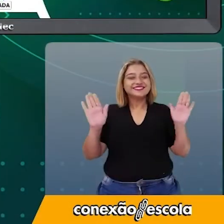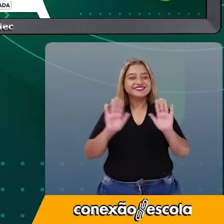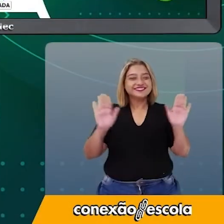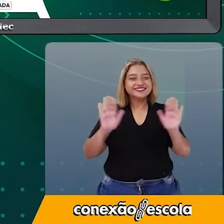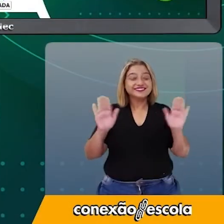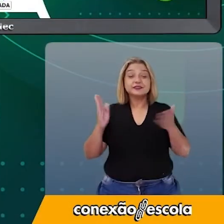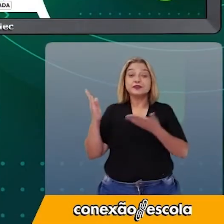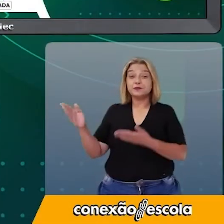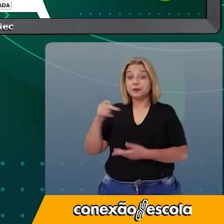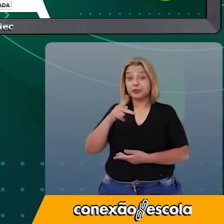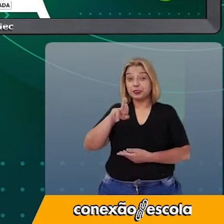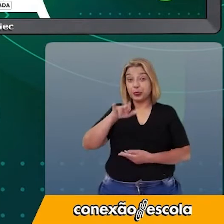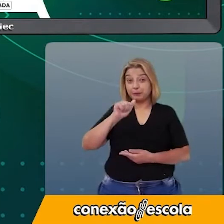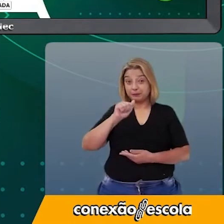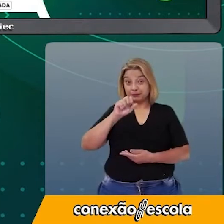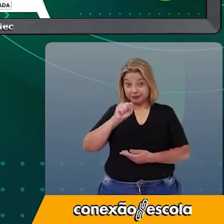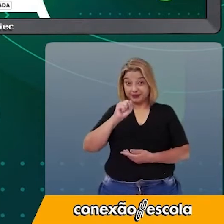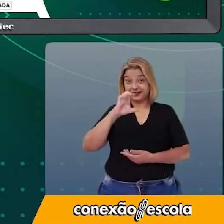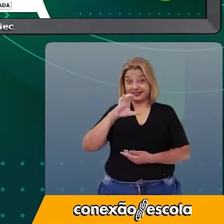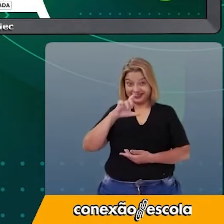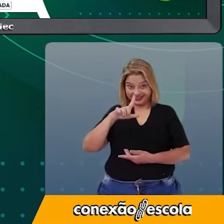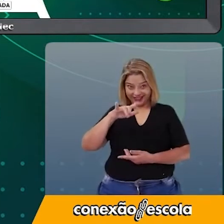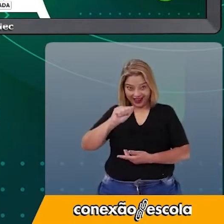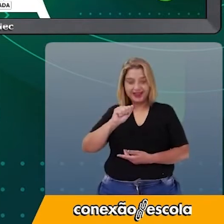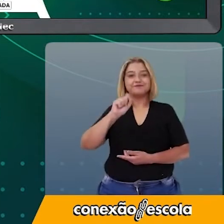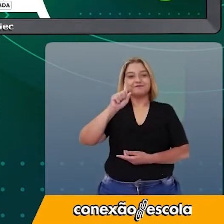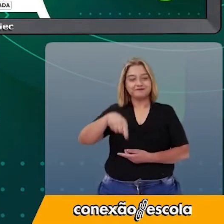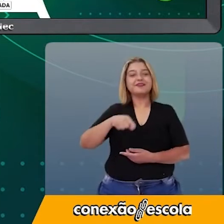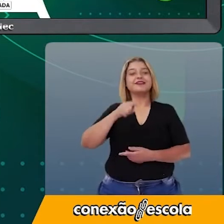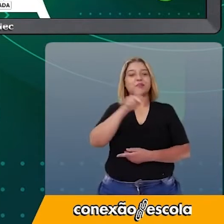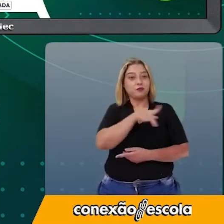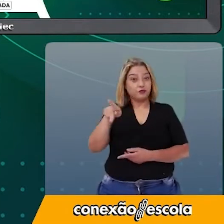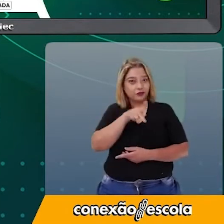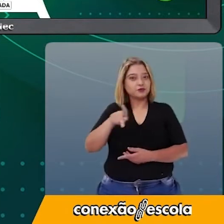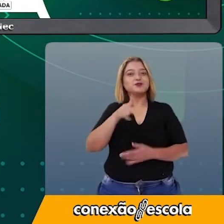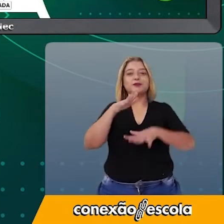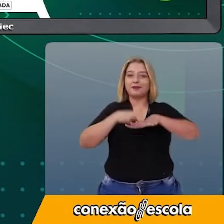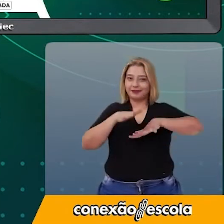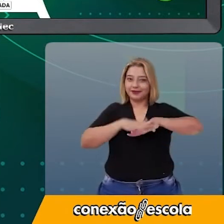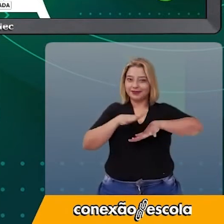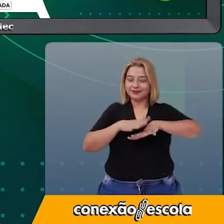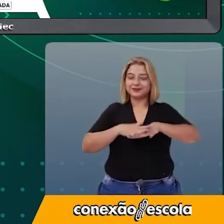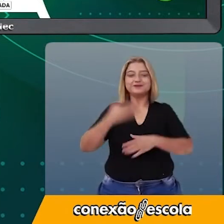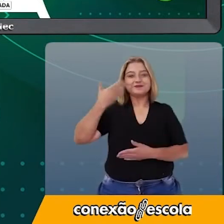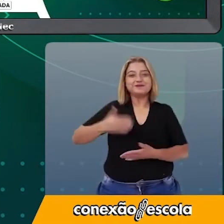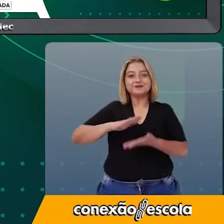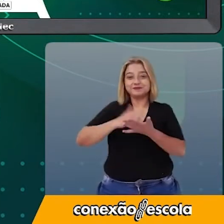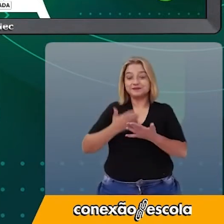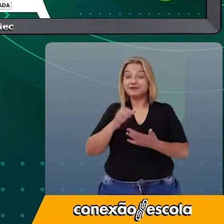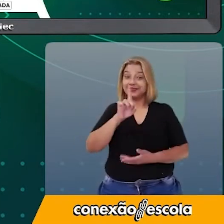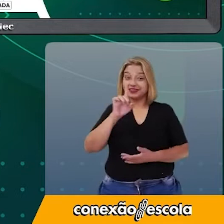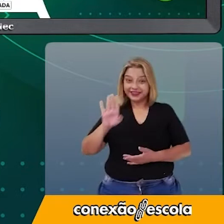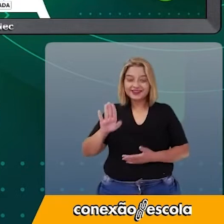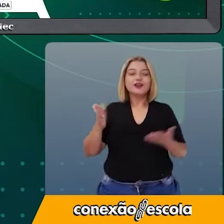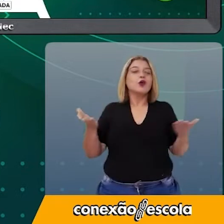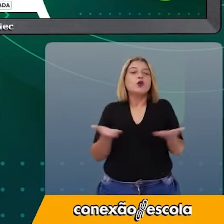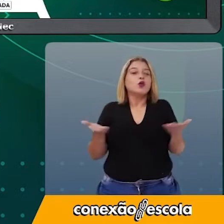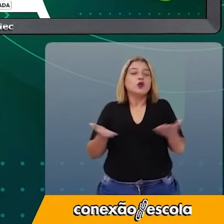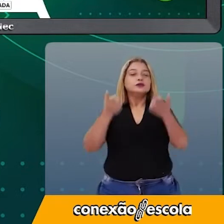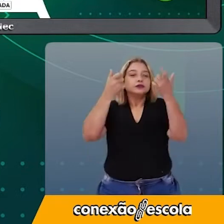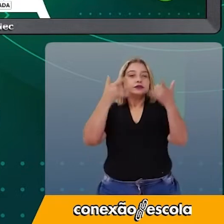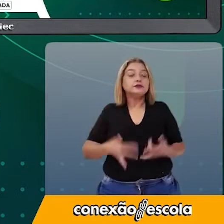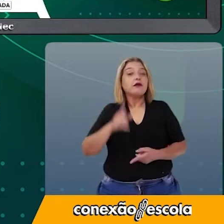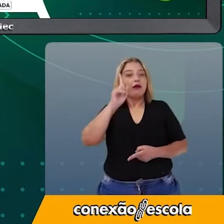Olá, meu nome é Priscila, sou professora de matemática, essa é a intérprete Débora e vamos falar